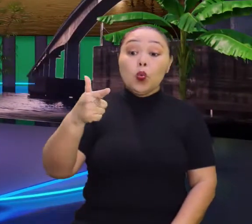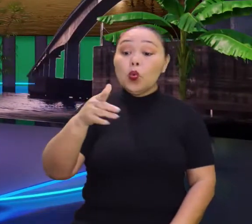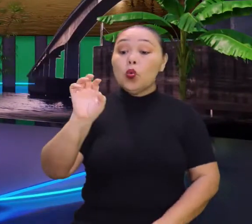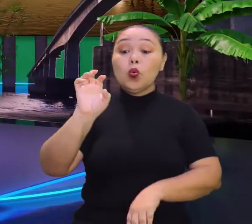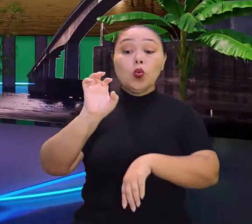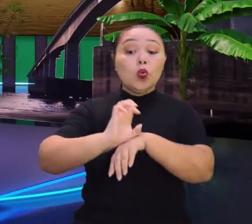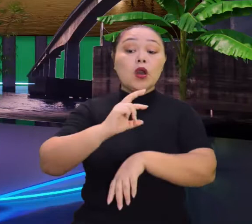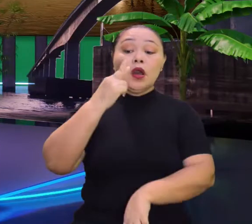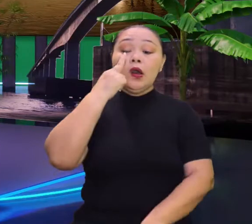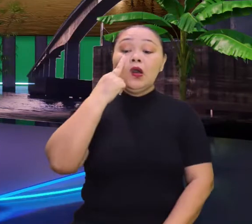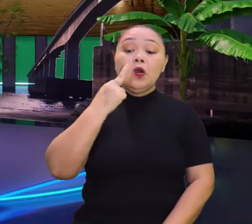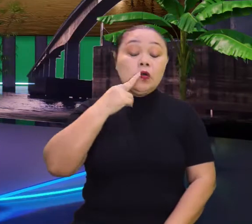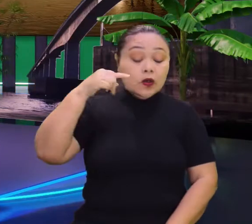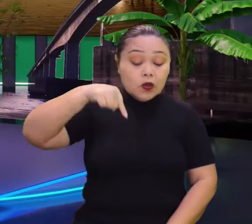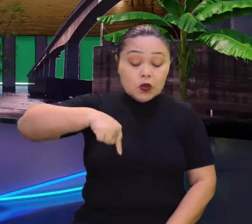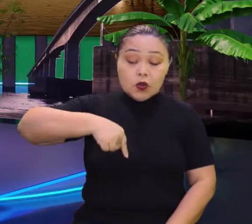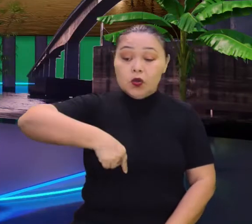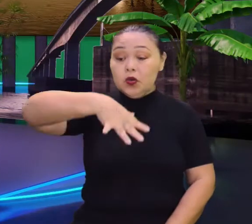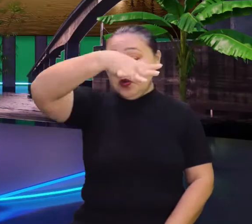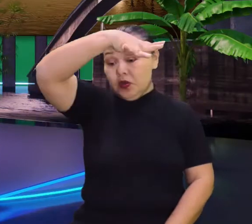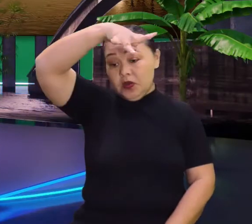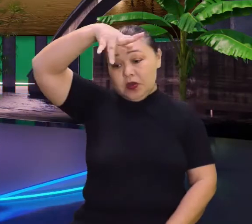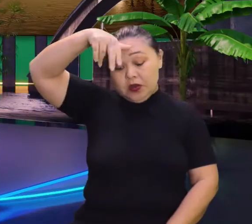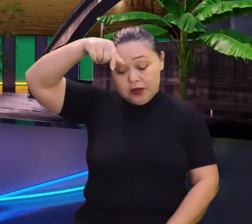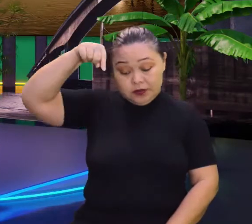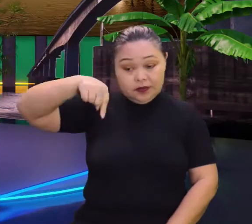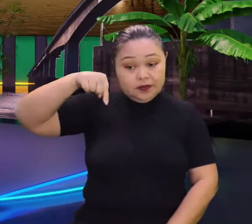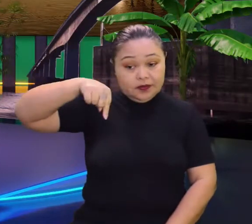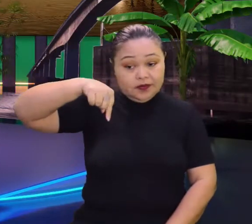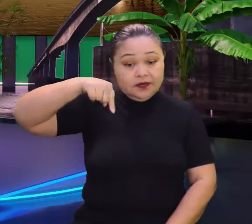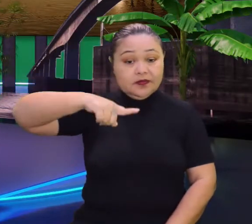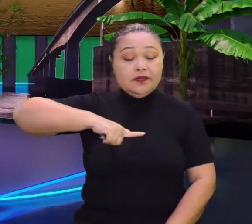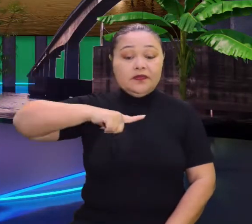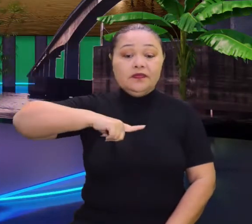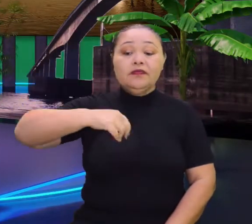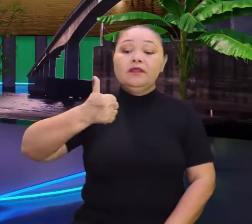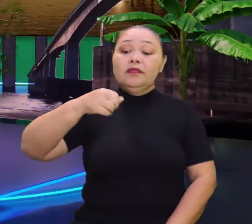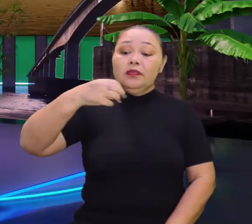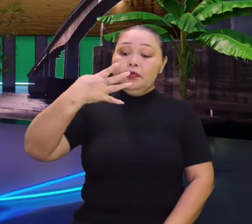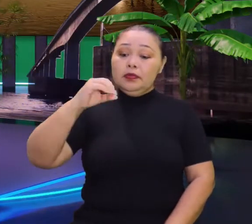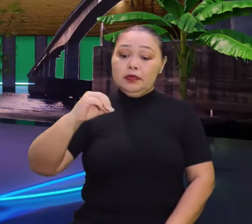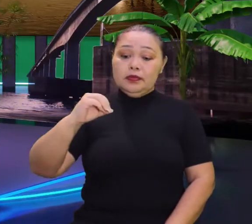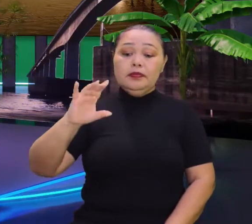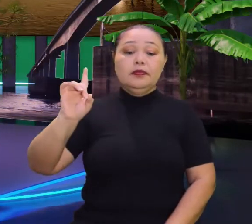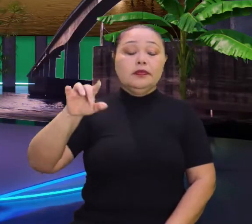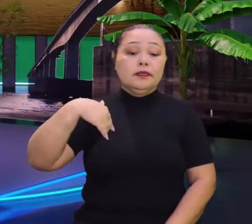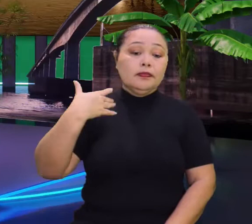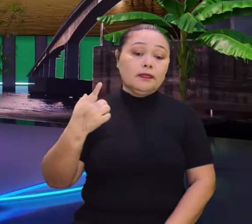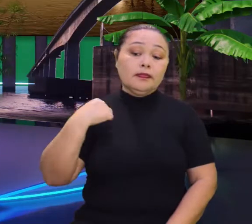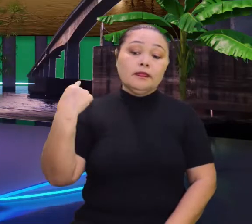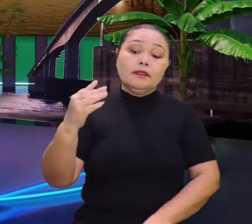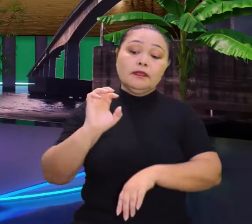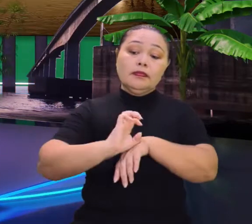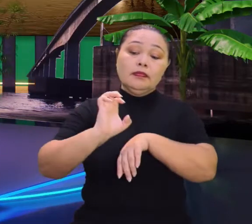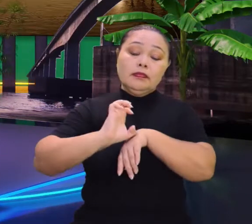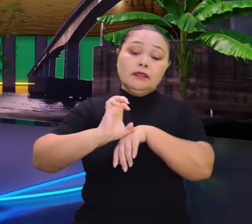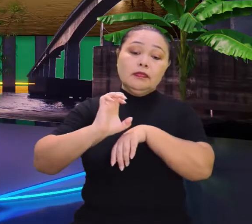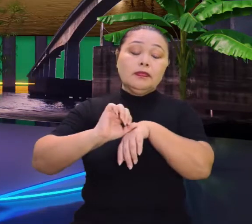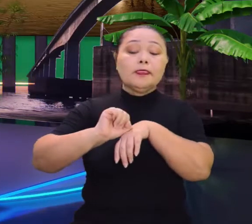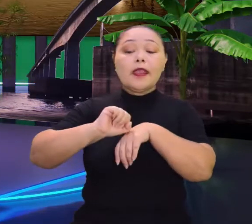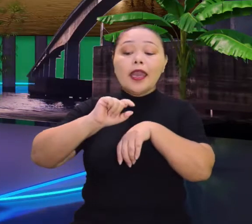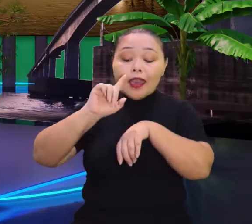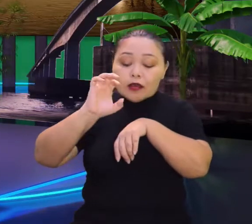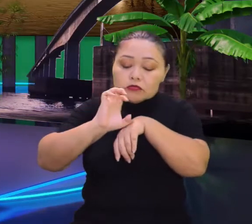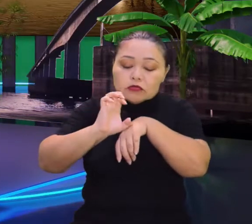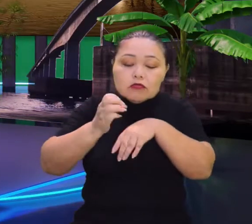Rondônia, Rogério. Vimos Aqui lá era Mato Grosso. Mato Grosso, vimos lá um mapa de 1940. Isso. Então, o nosso estado é um estado